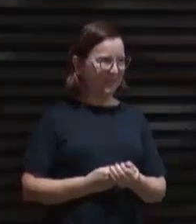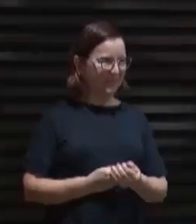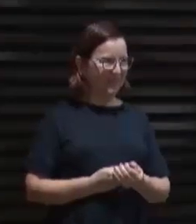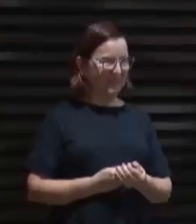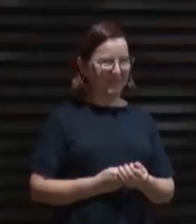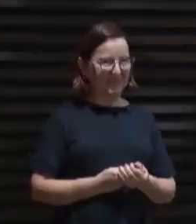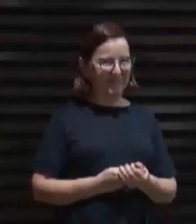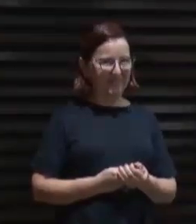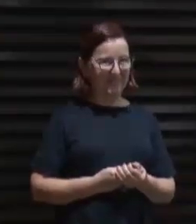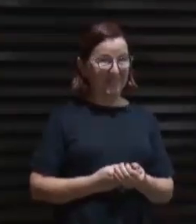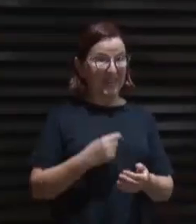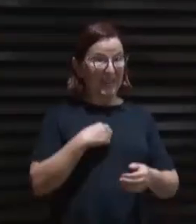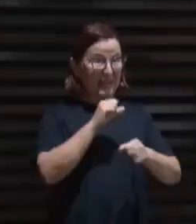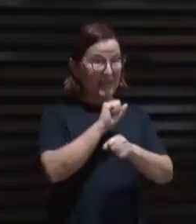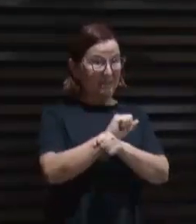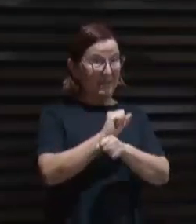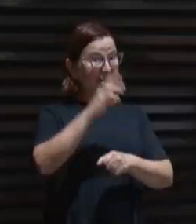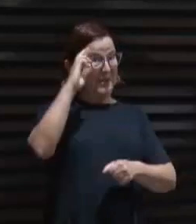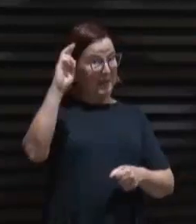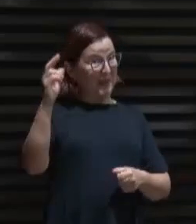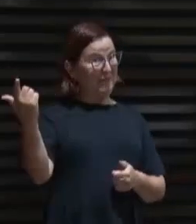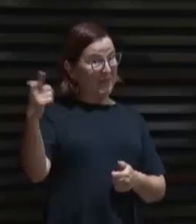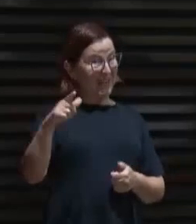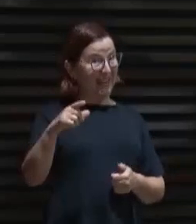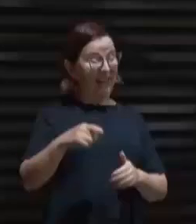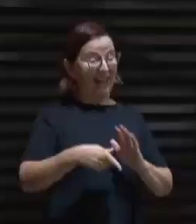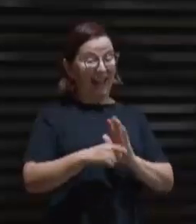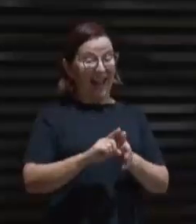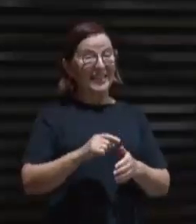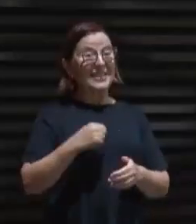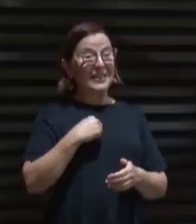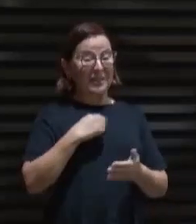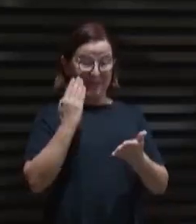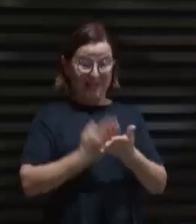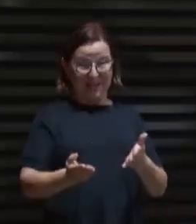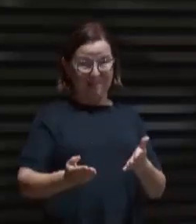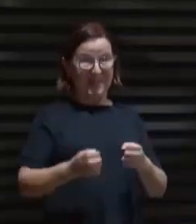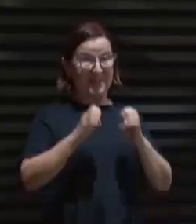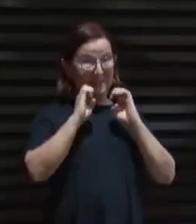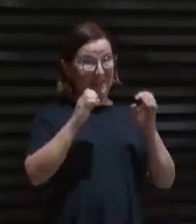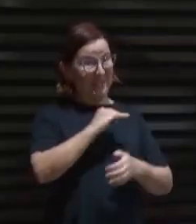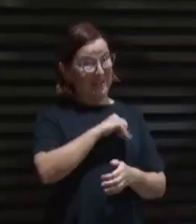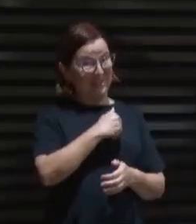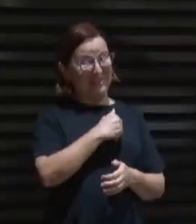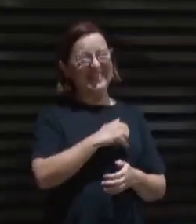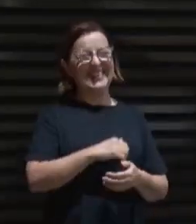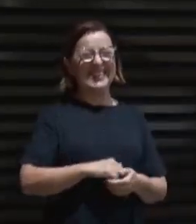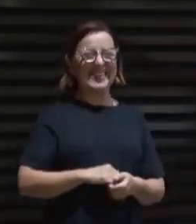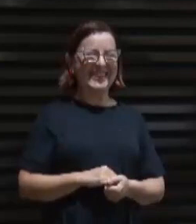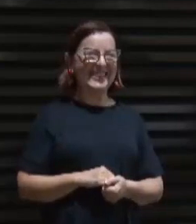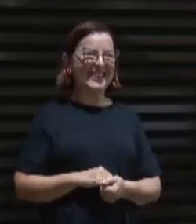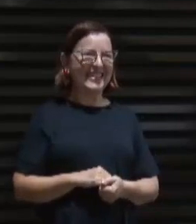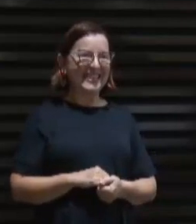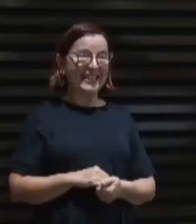Eu ainda estou esperando o Senhor voltar antes de eu terminar o Evangelho de João. Nós